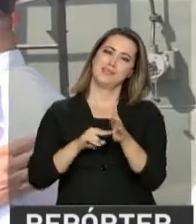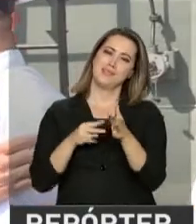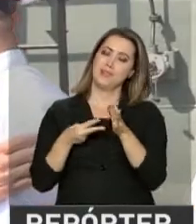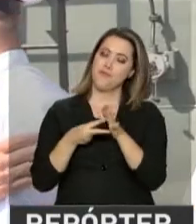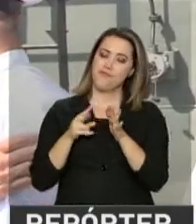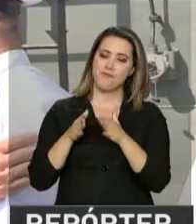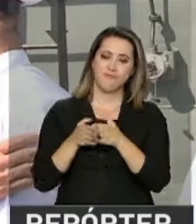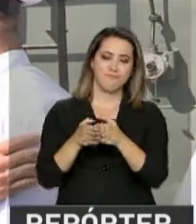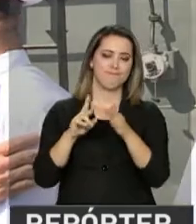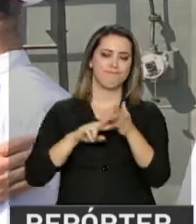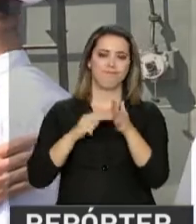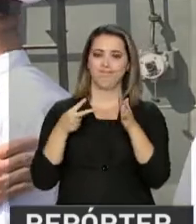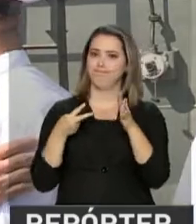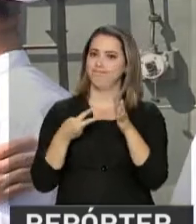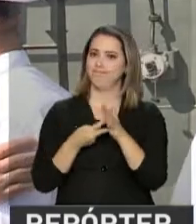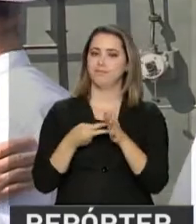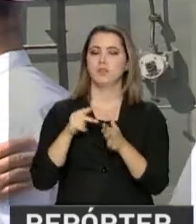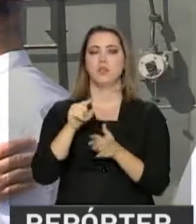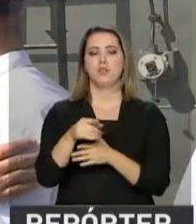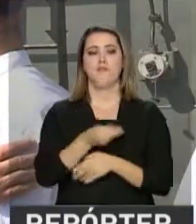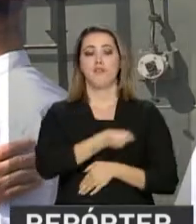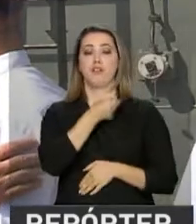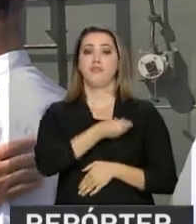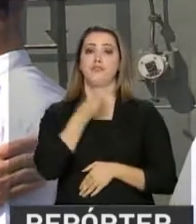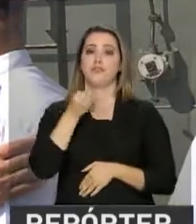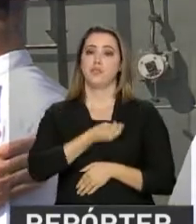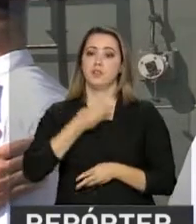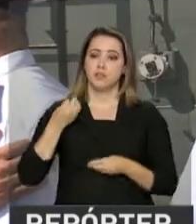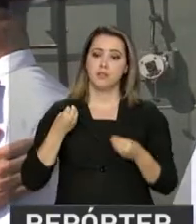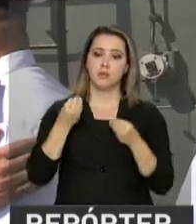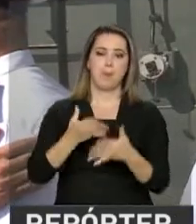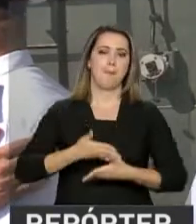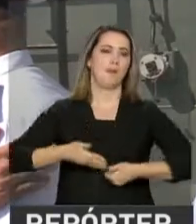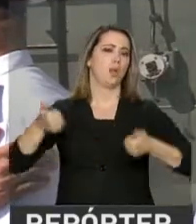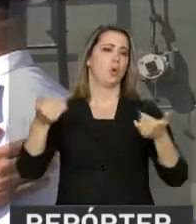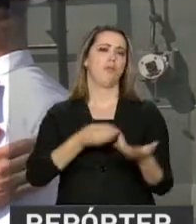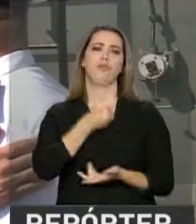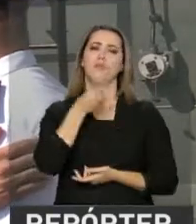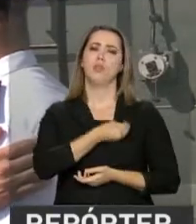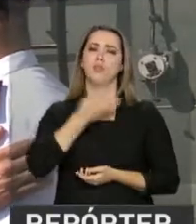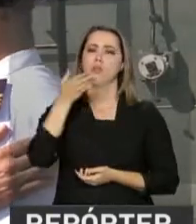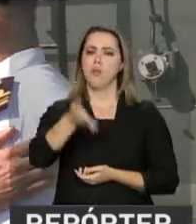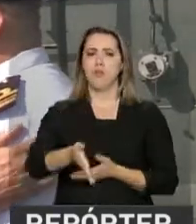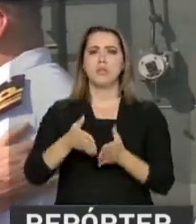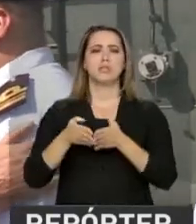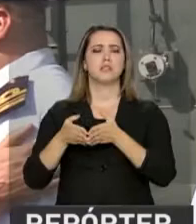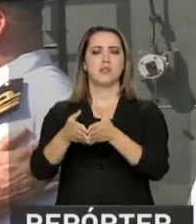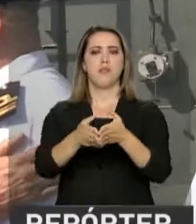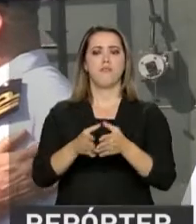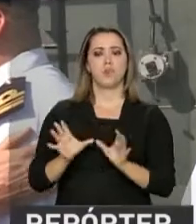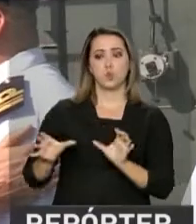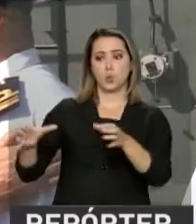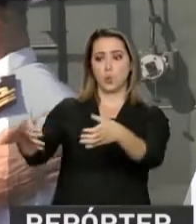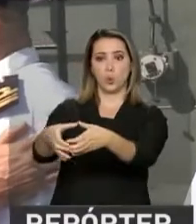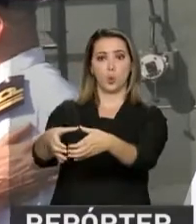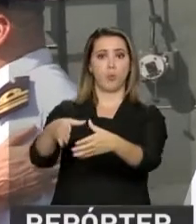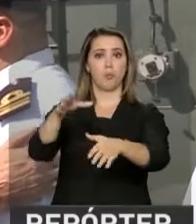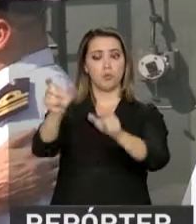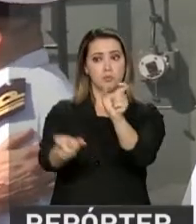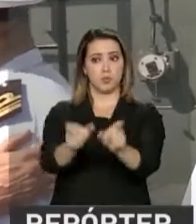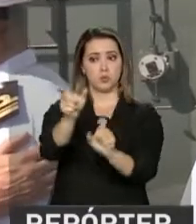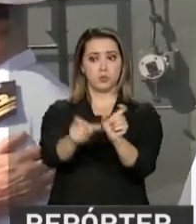ele provê vida ele provê qualidade de vida este navio esta tripulação da